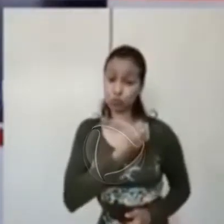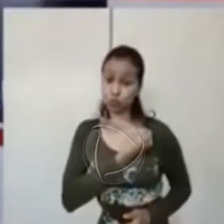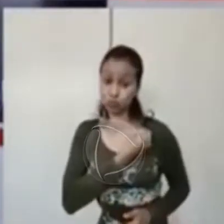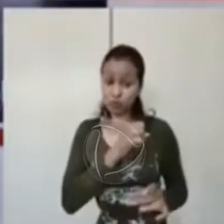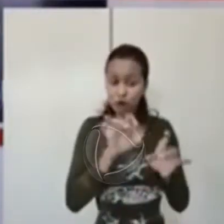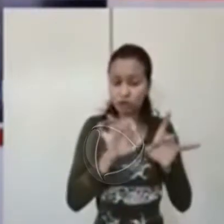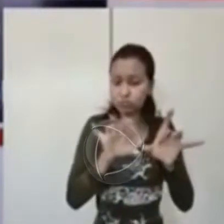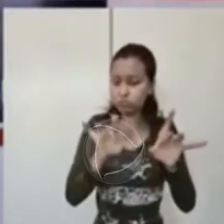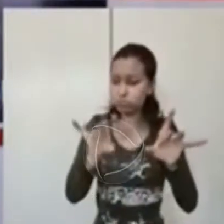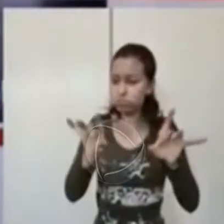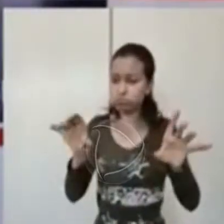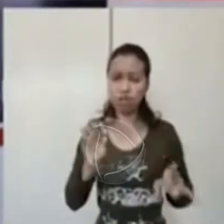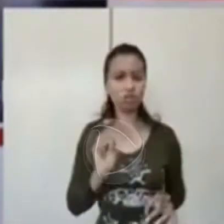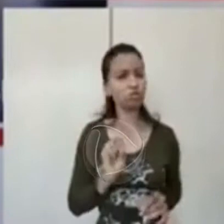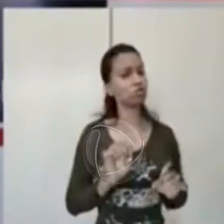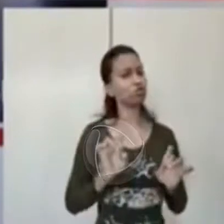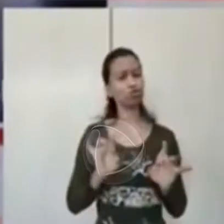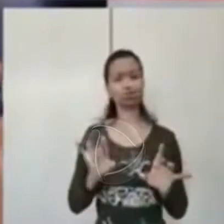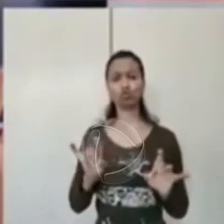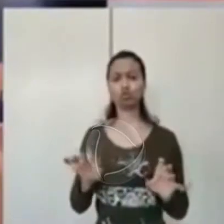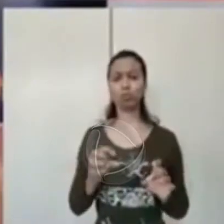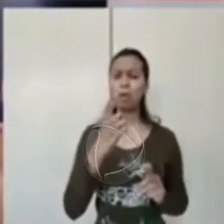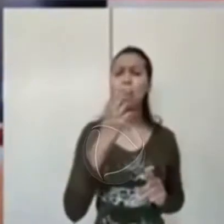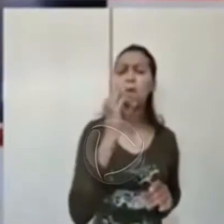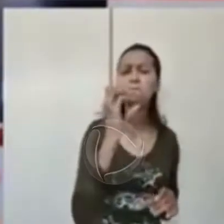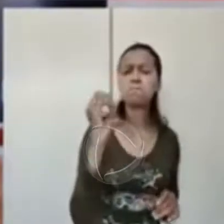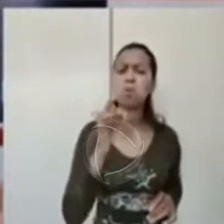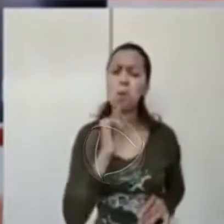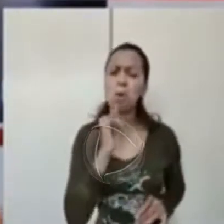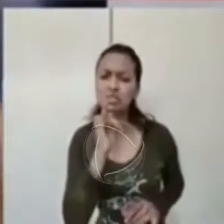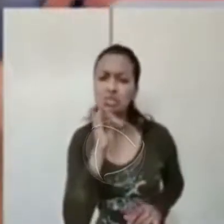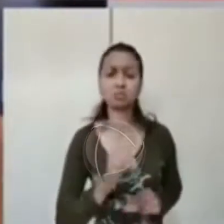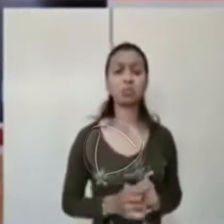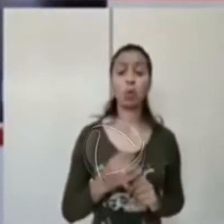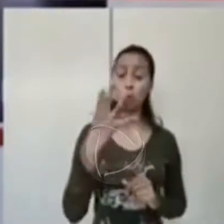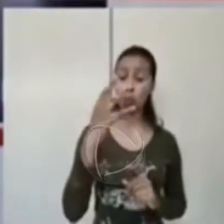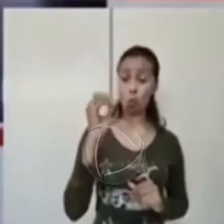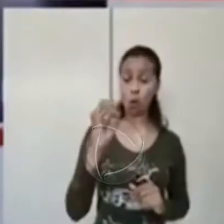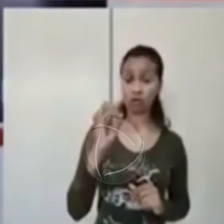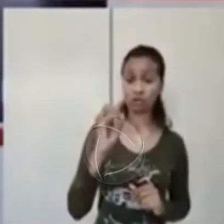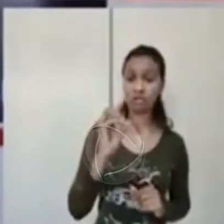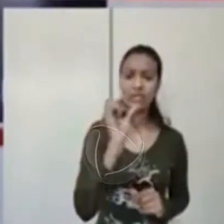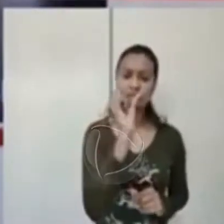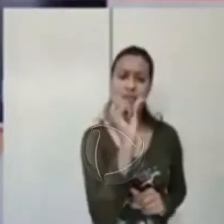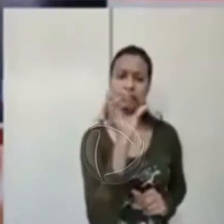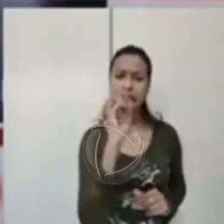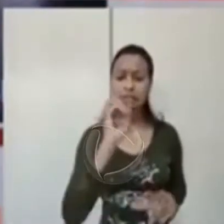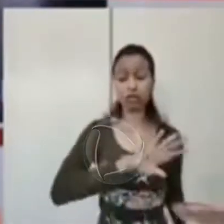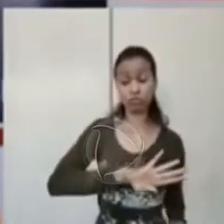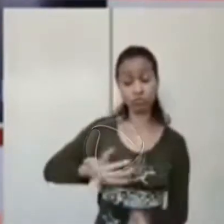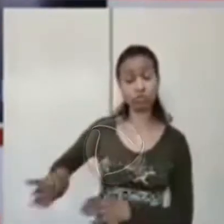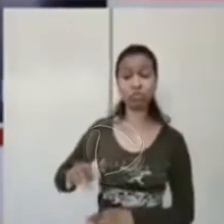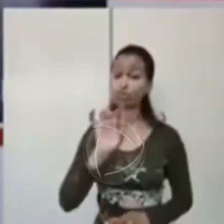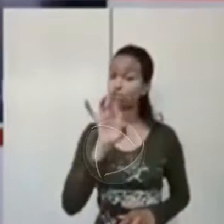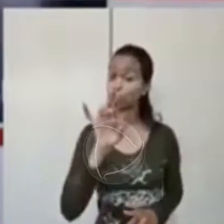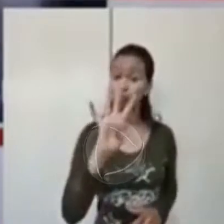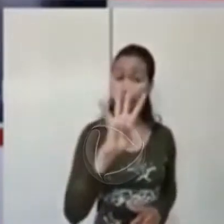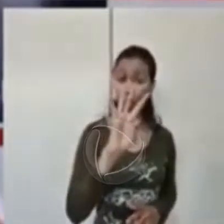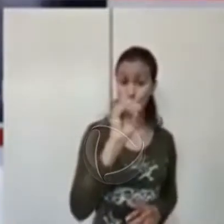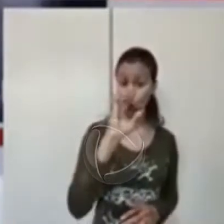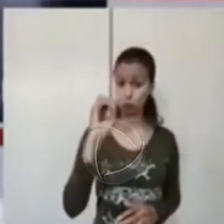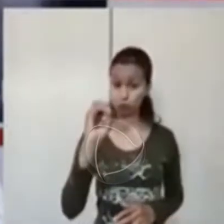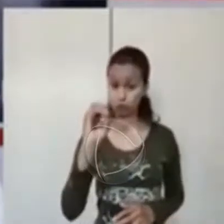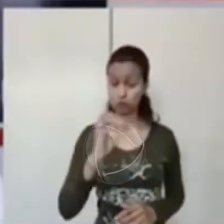falou. Ah, lá cabe 1.000 pessoas. É 40%? Vai tirar 600 cadeiras e deixar 400,